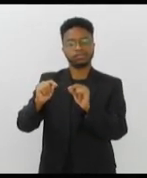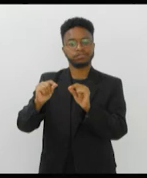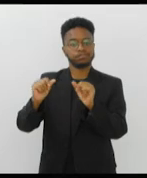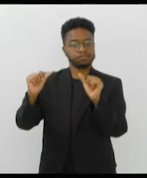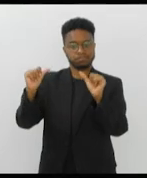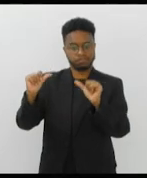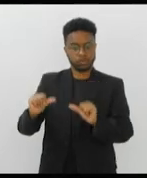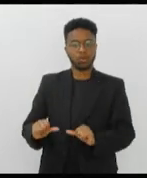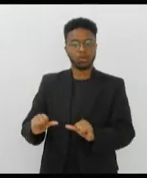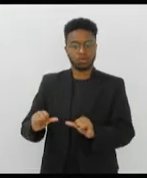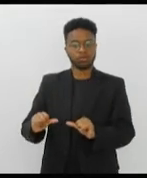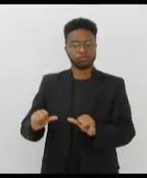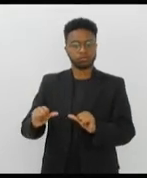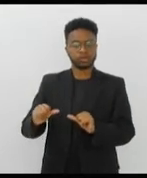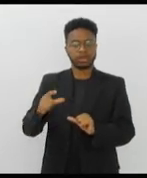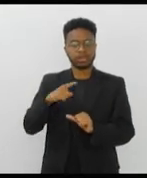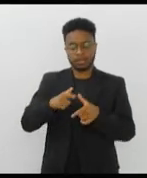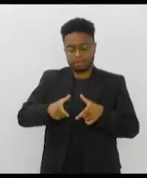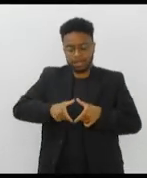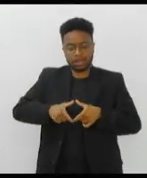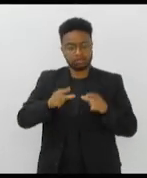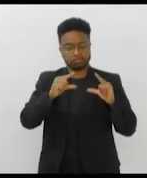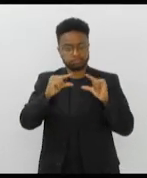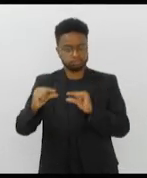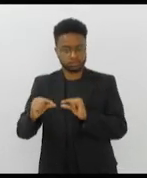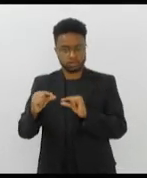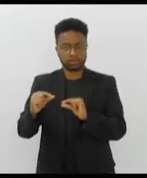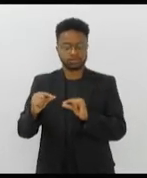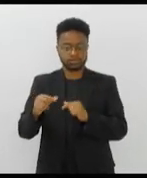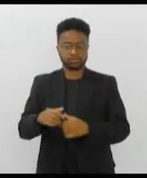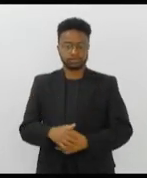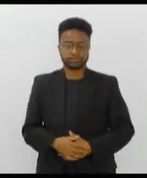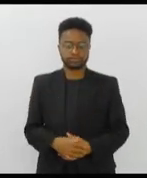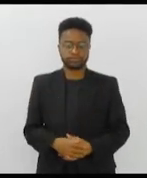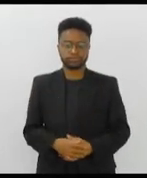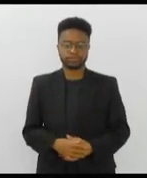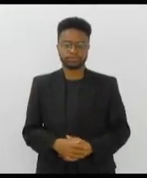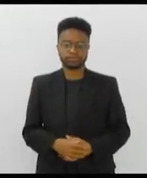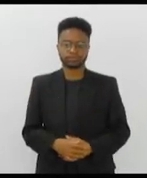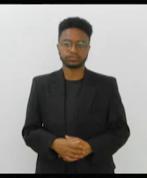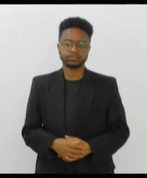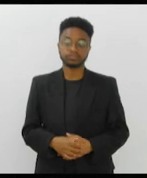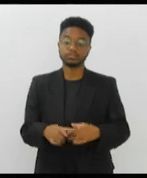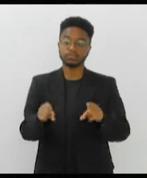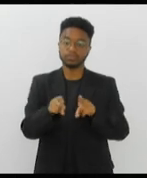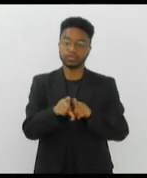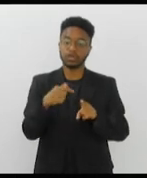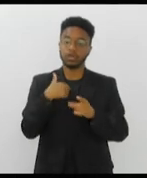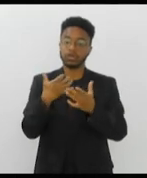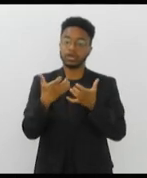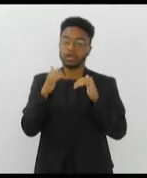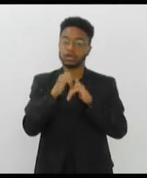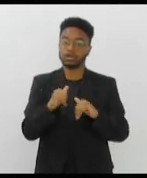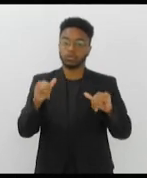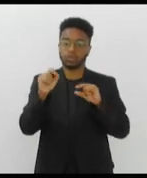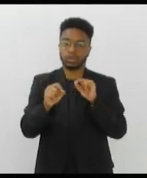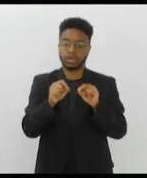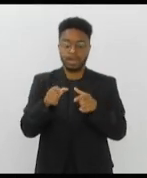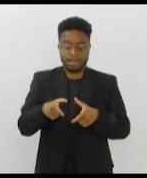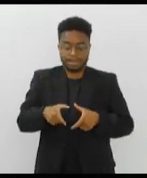muito menor do que o esperado. E queria dizer que nas